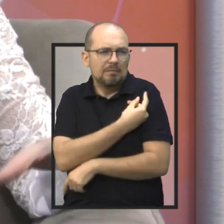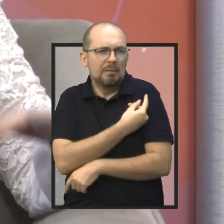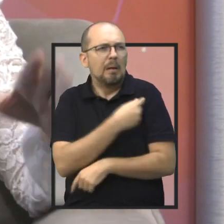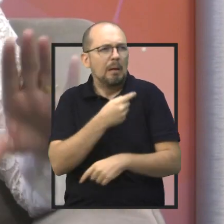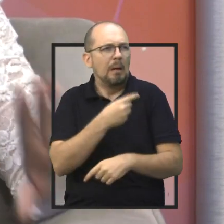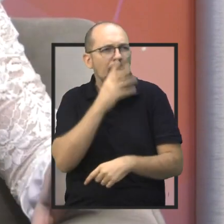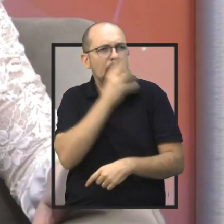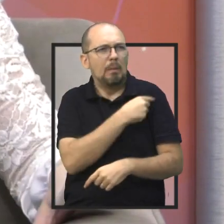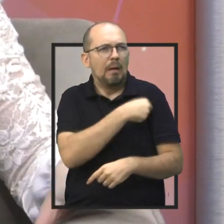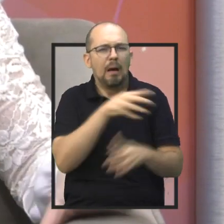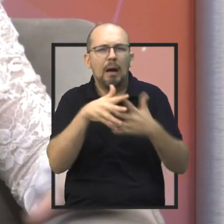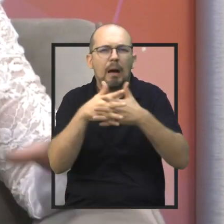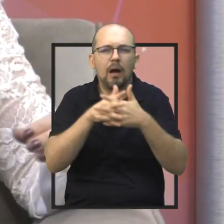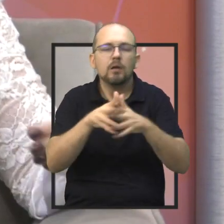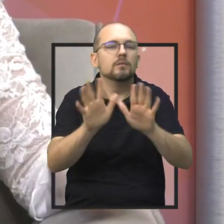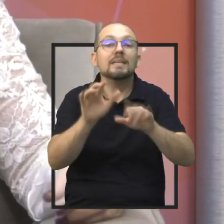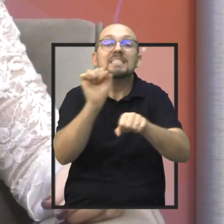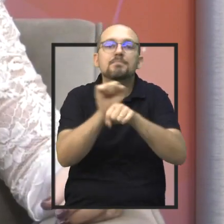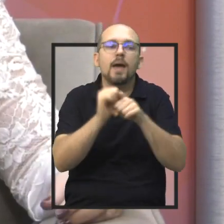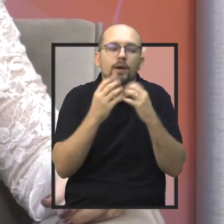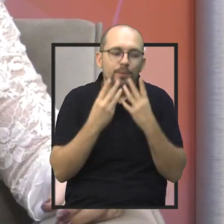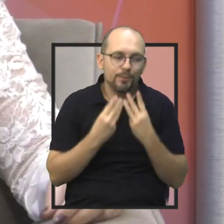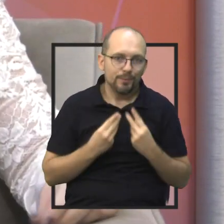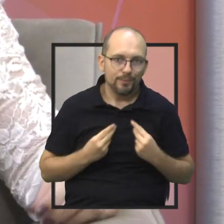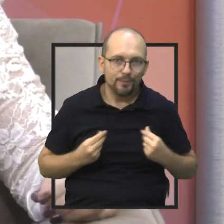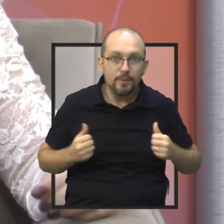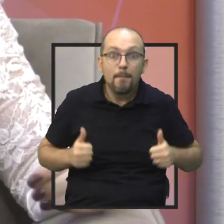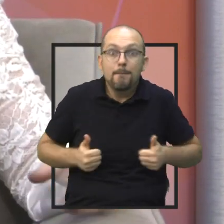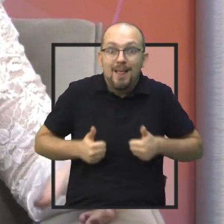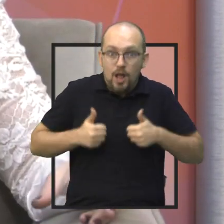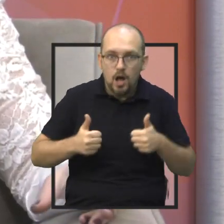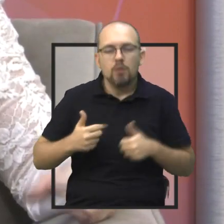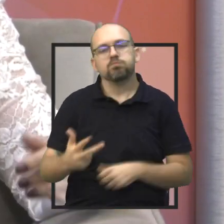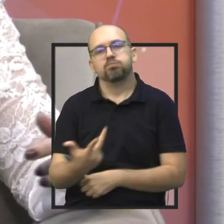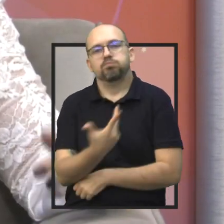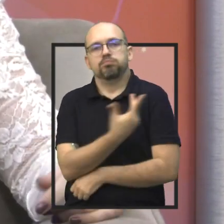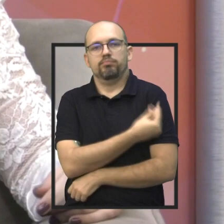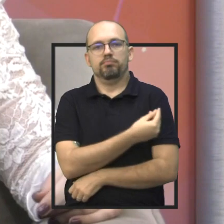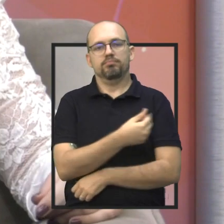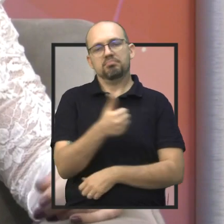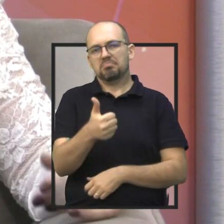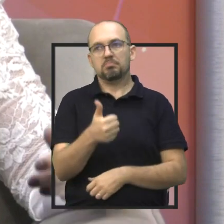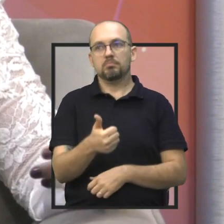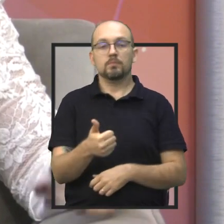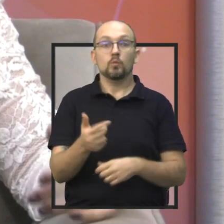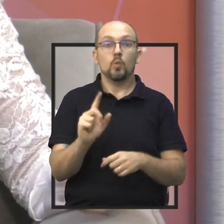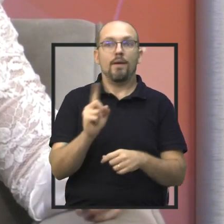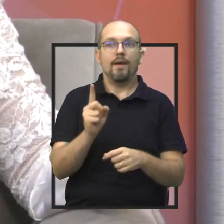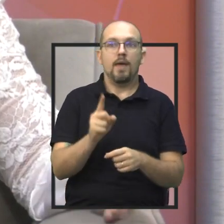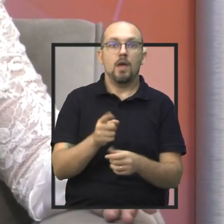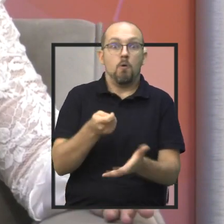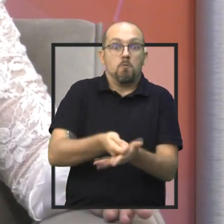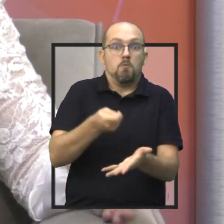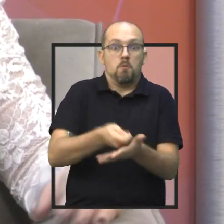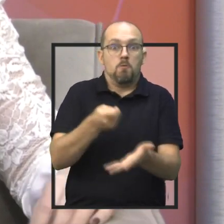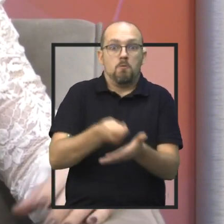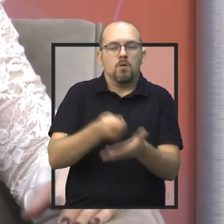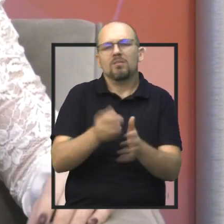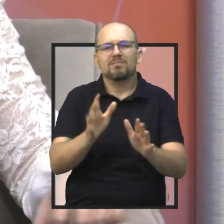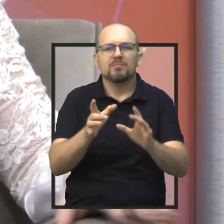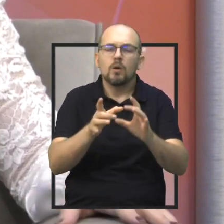quadro gripal, então espera uma semana, mas não é uma contraindicação absoluta, é uma contraindicação, é uma recomendação,